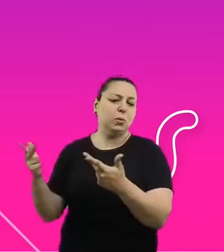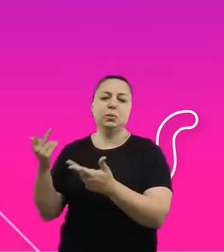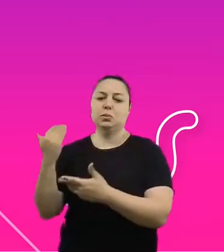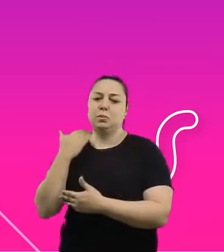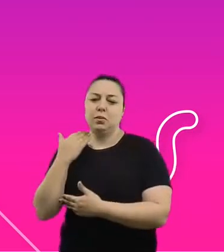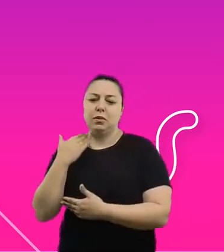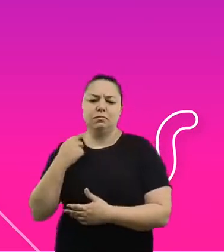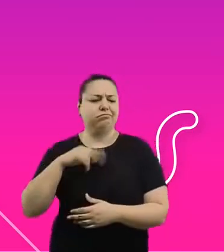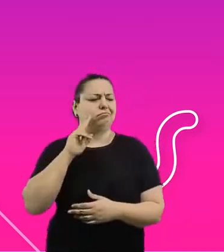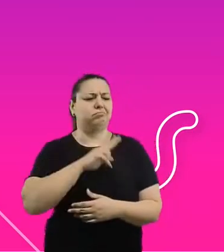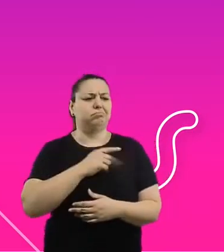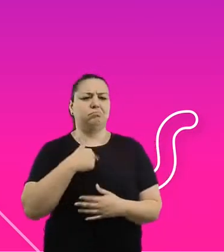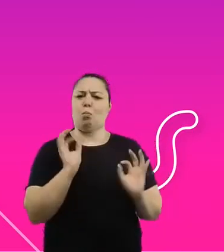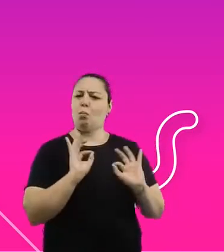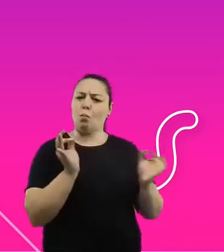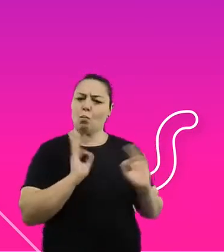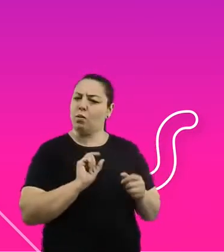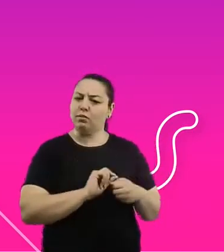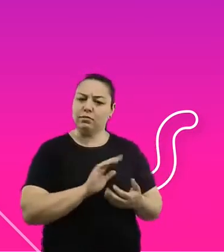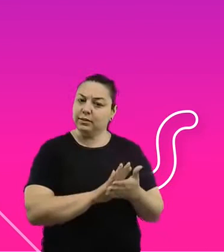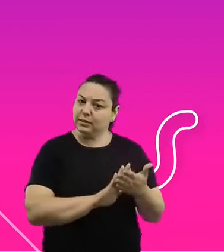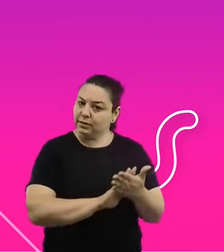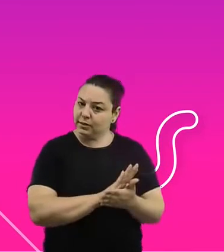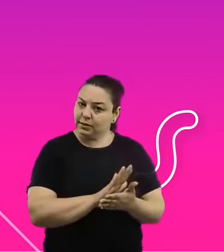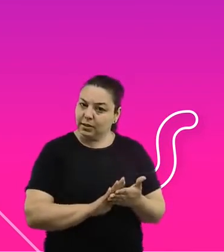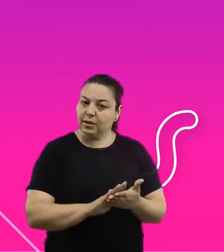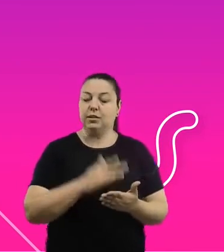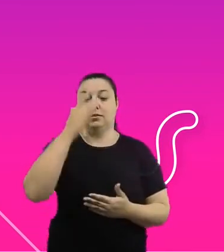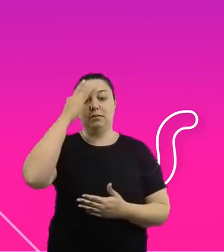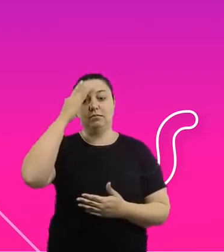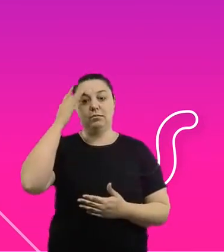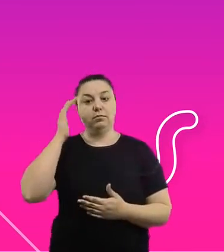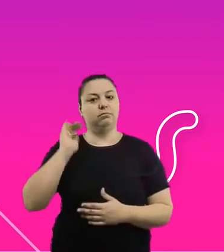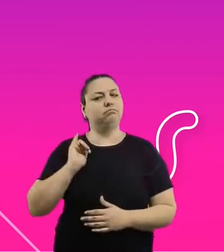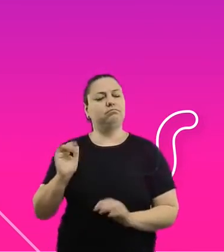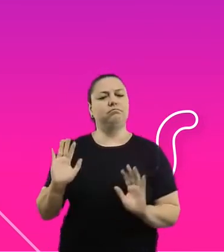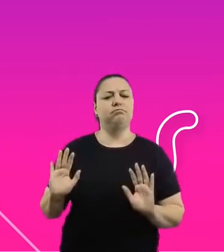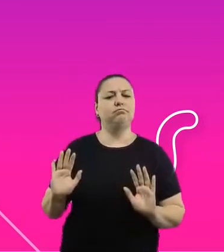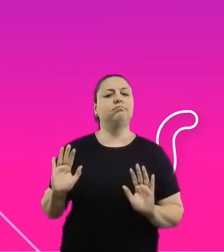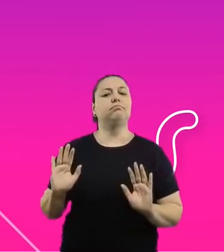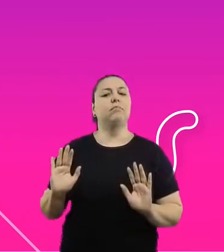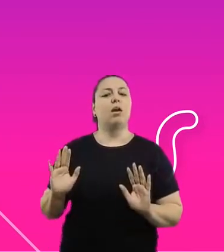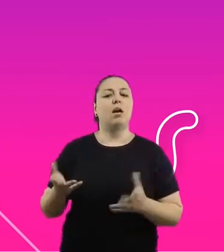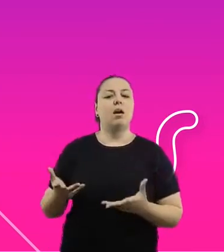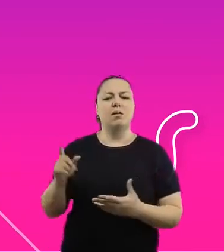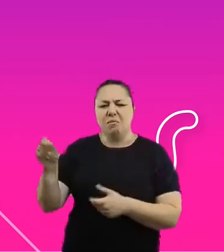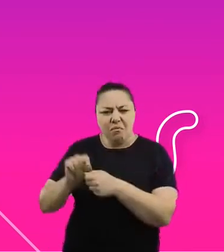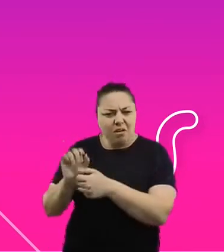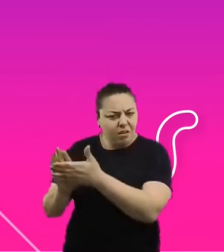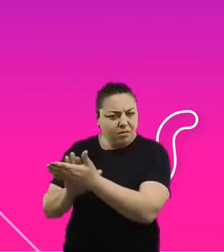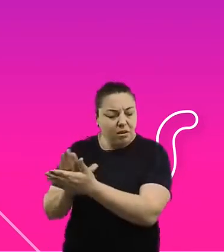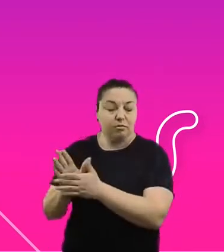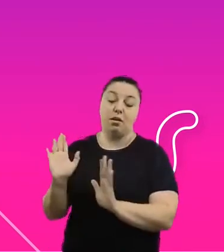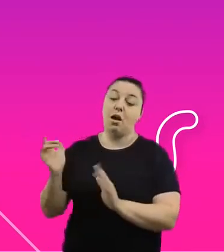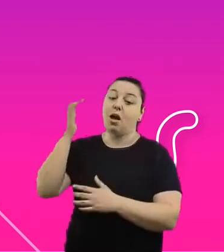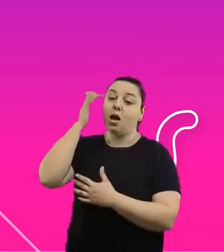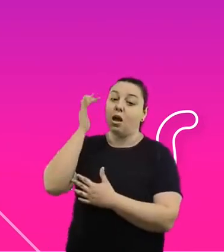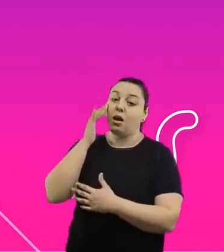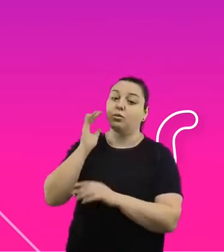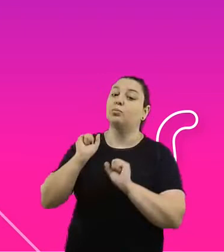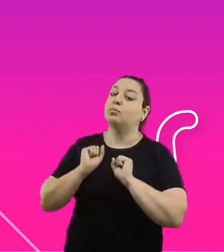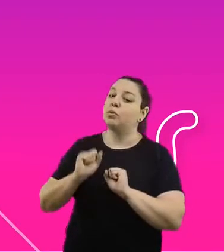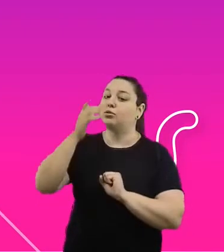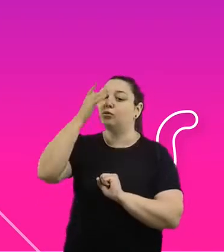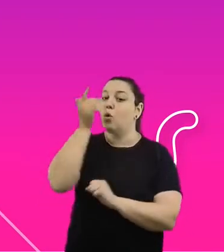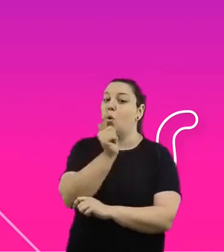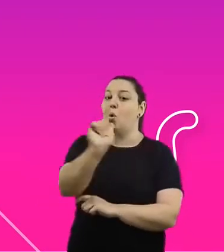transação desse tipo. E aí a pessoa do banco falou, eita, então talvez sua conta do banco pode estar comprometida, você pode